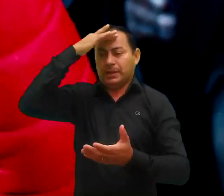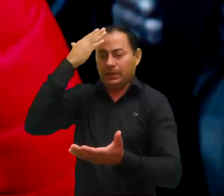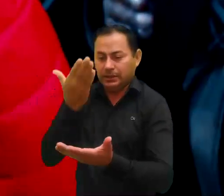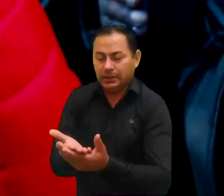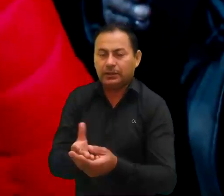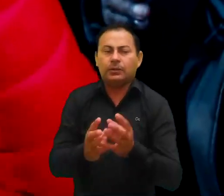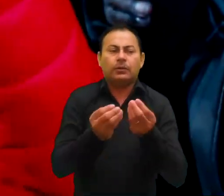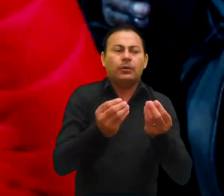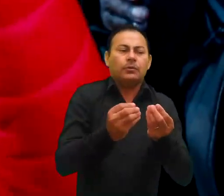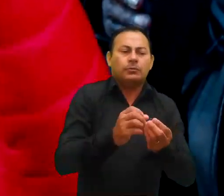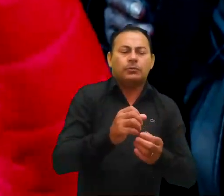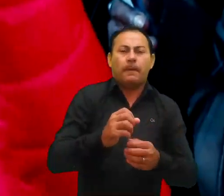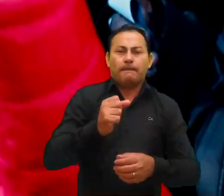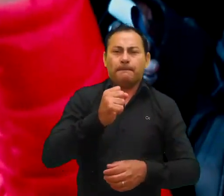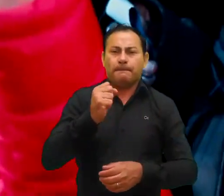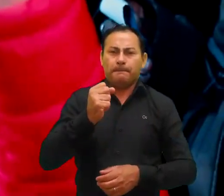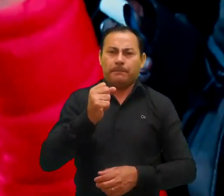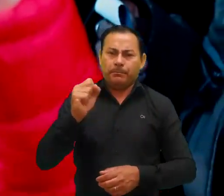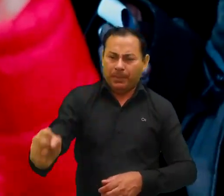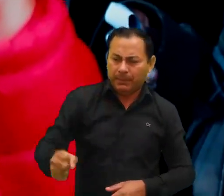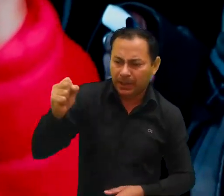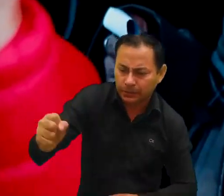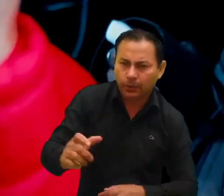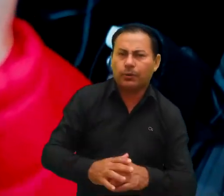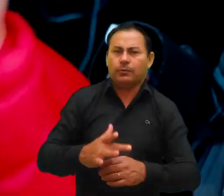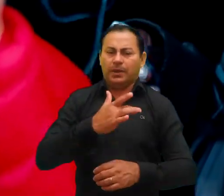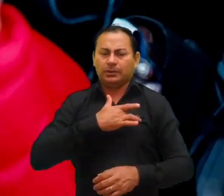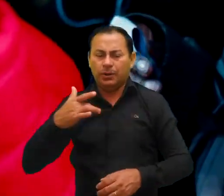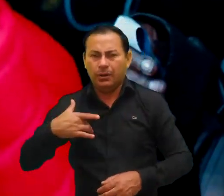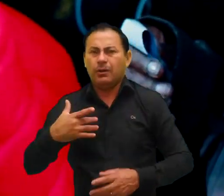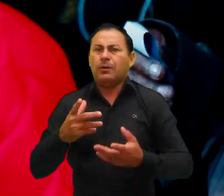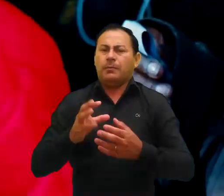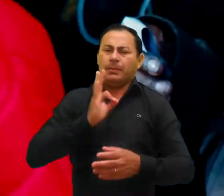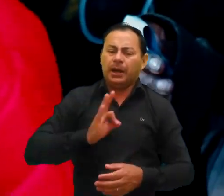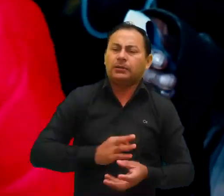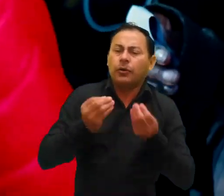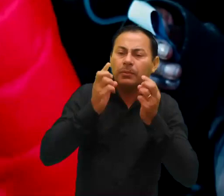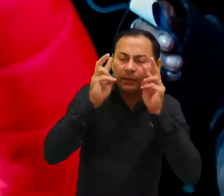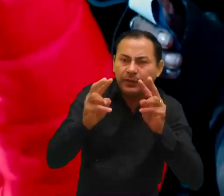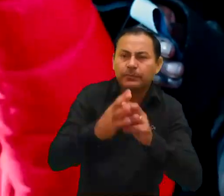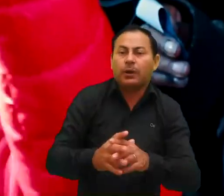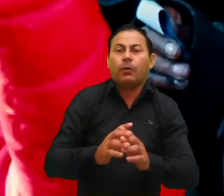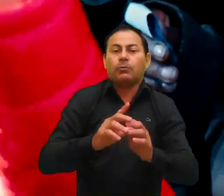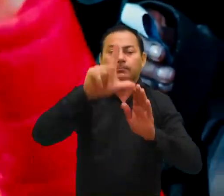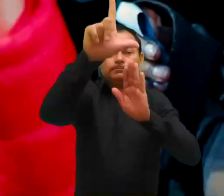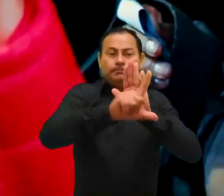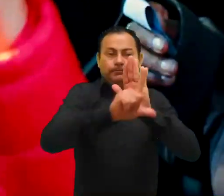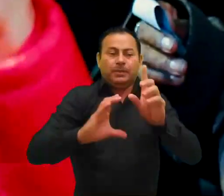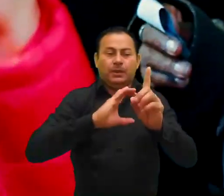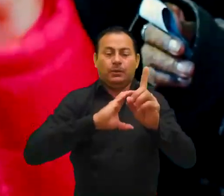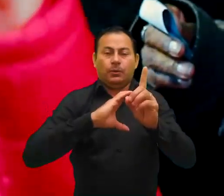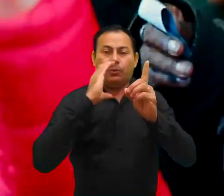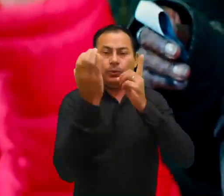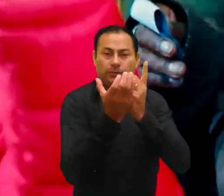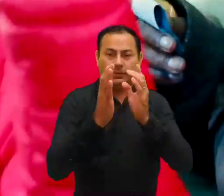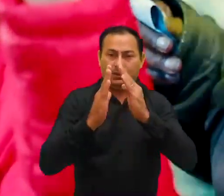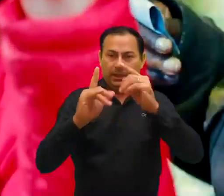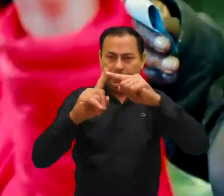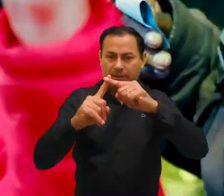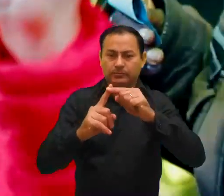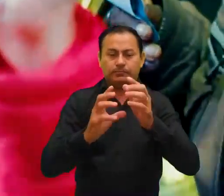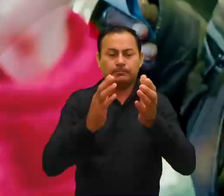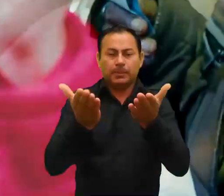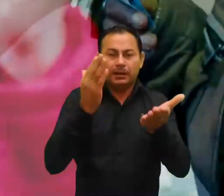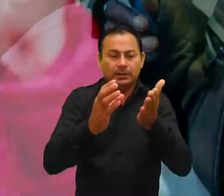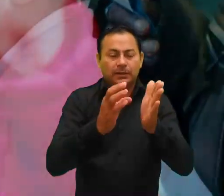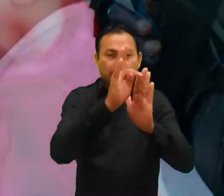estar cheio do Espírito? Muita gente acha que através de sinais dos dons ou através de uma liturgia especial no culto da igreja, Baseado